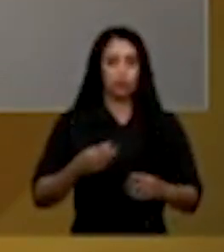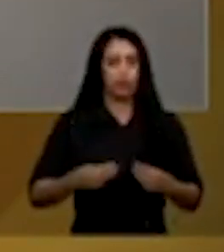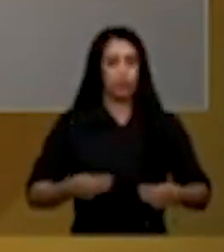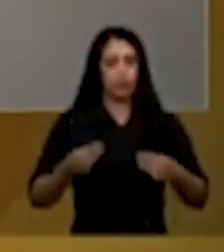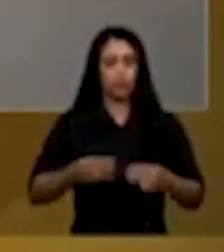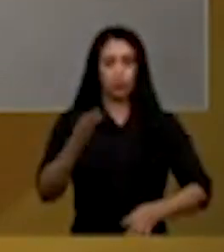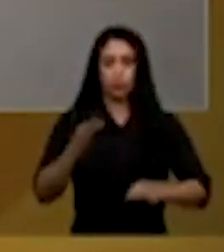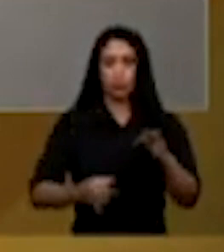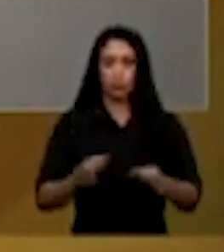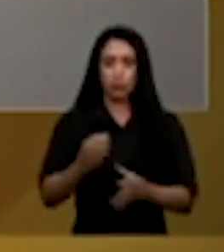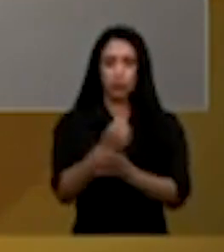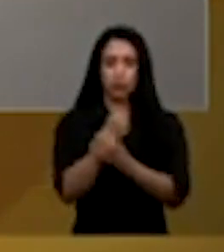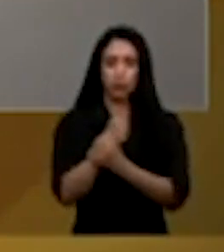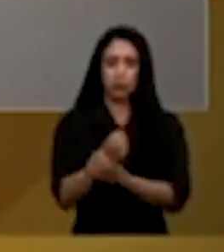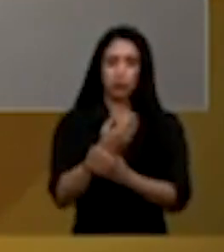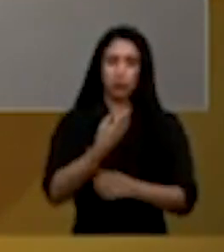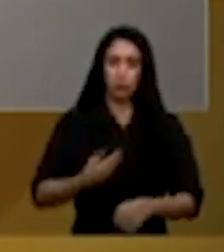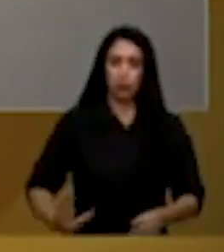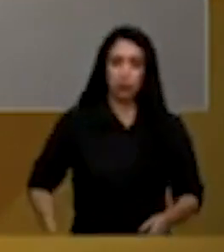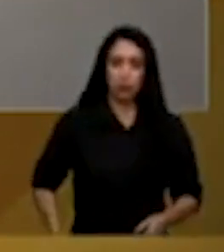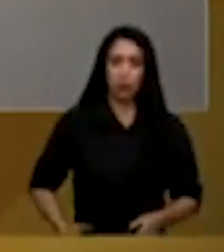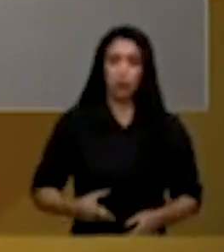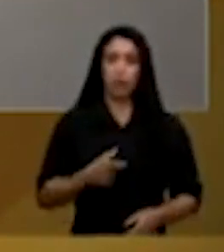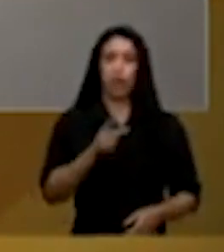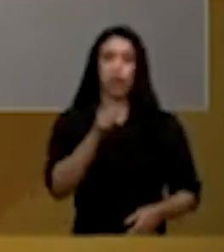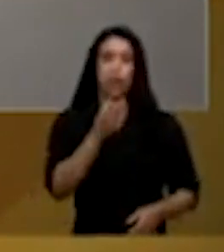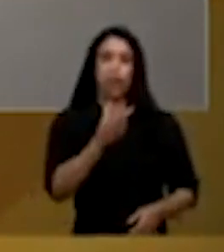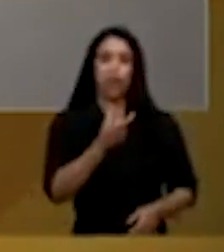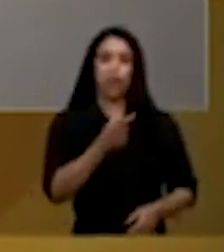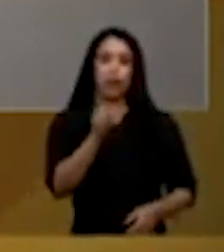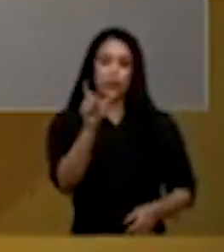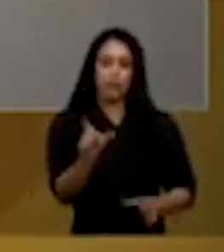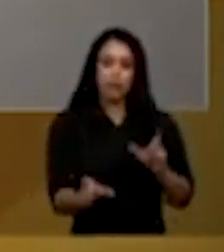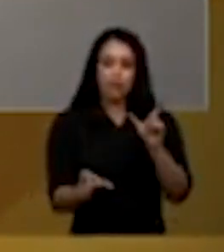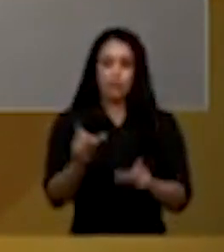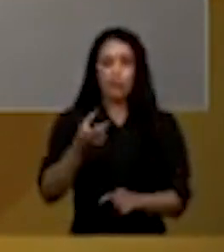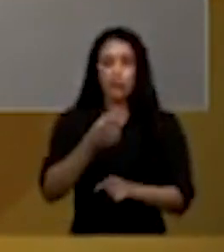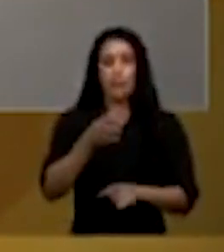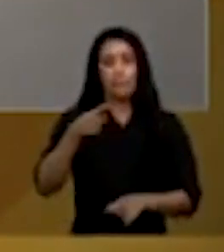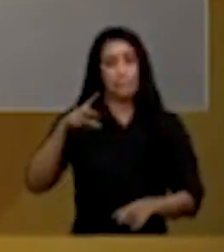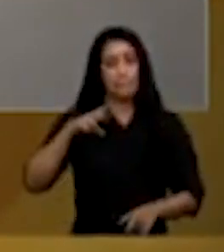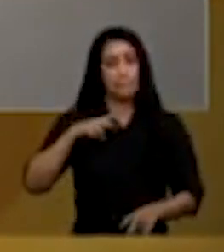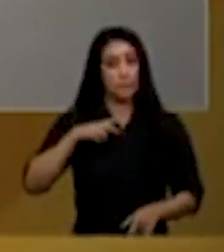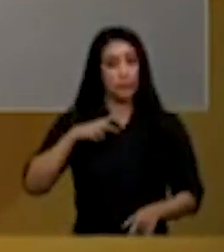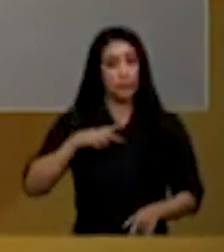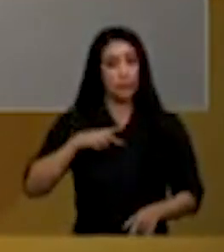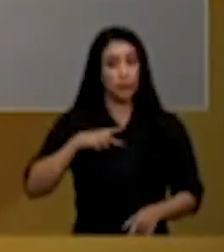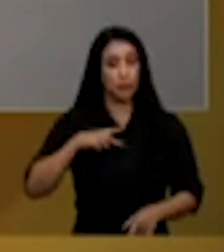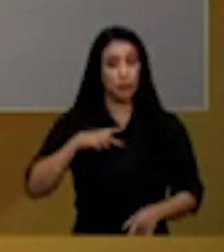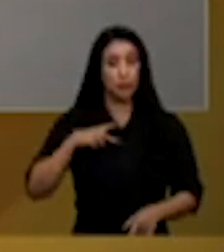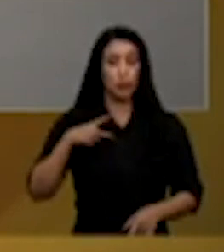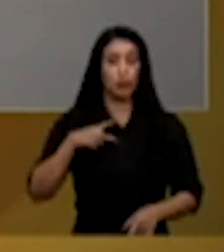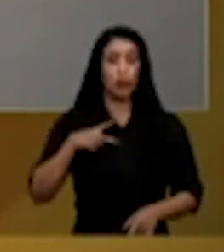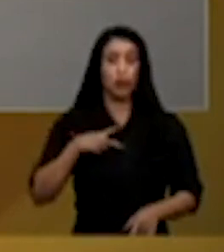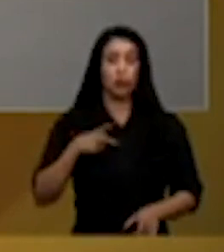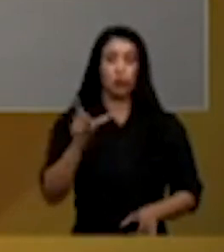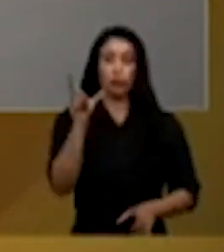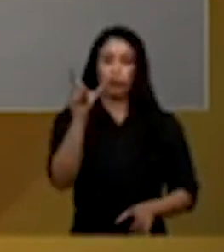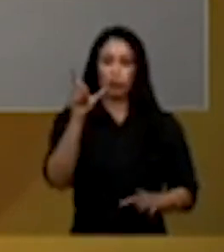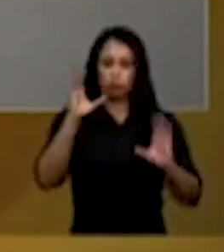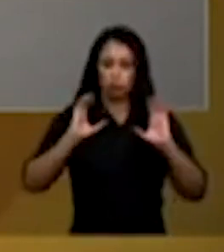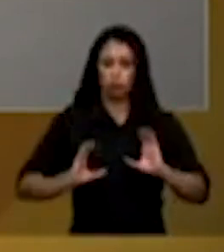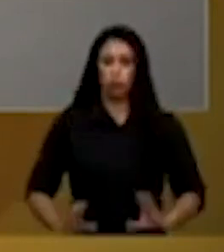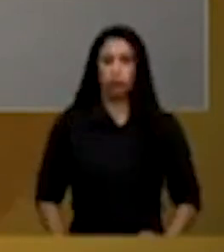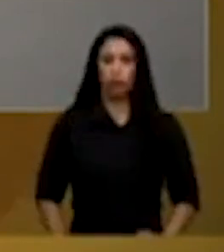compartilhamento de informações sobre a vida pessoal escolhas pessoais e políticas práticas cívicas dos cidadãos